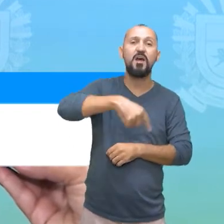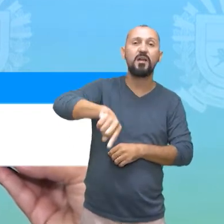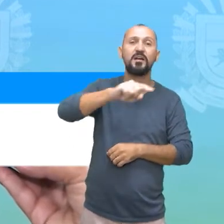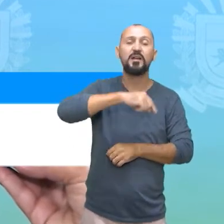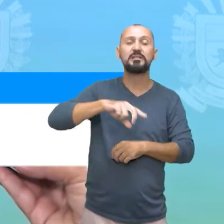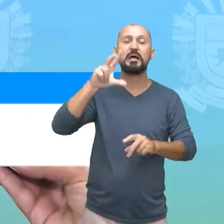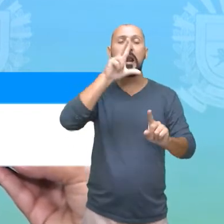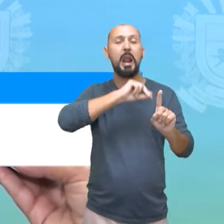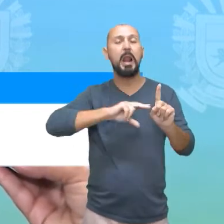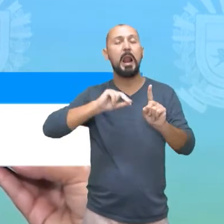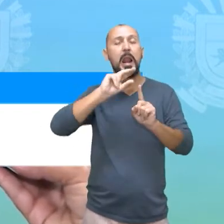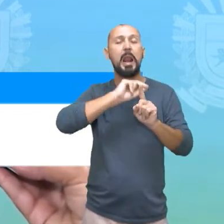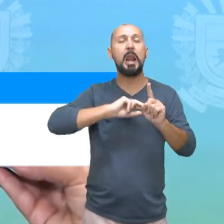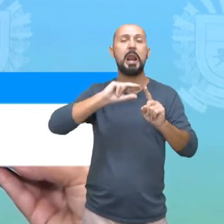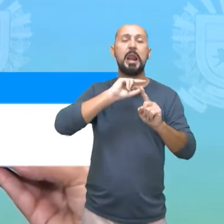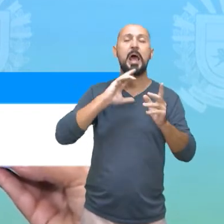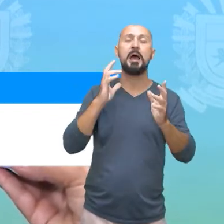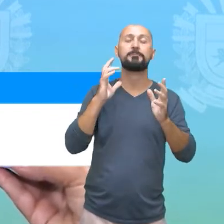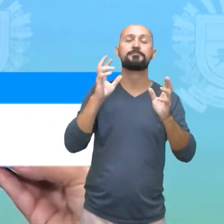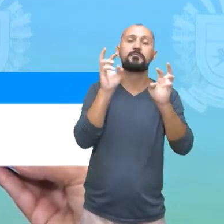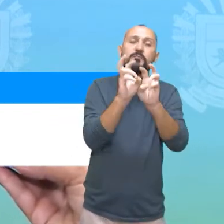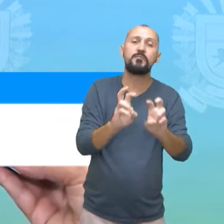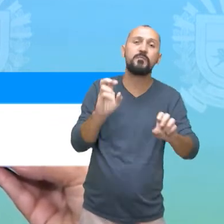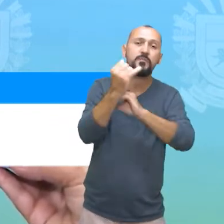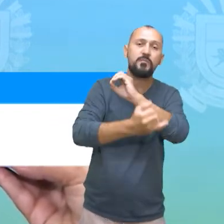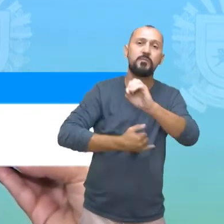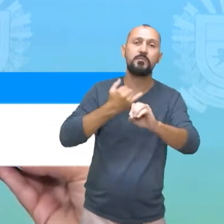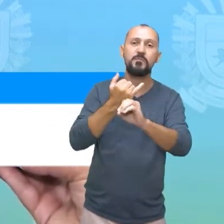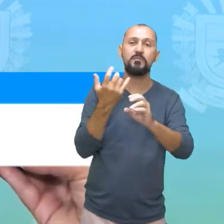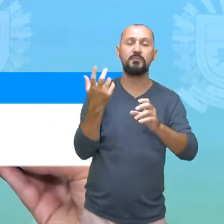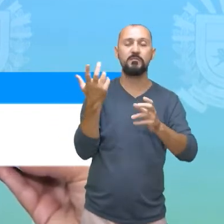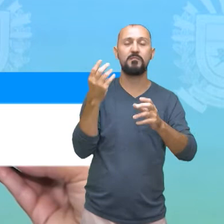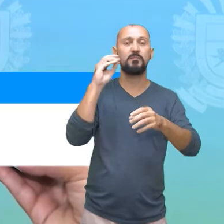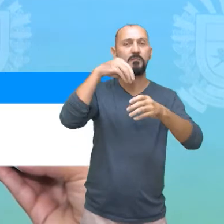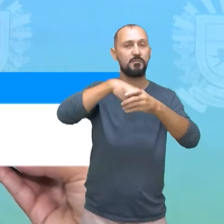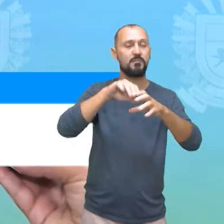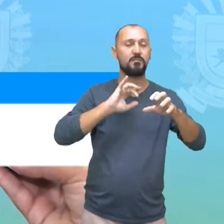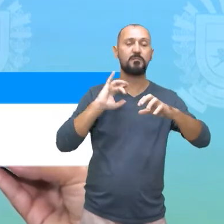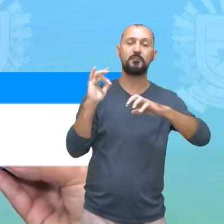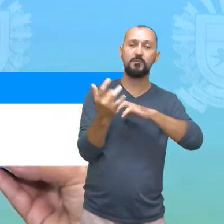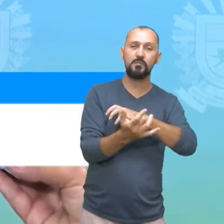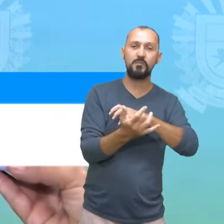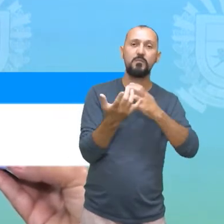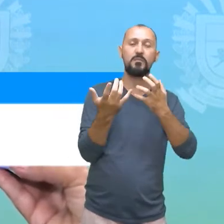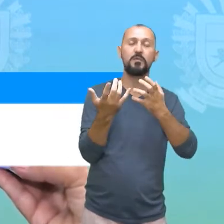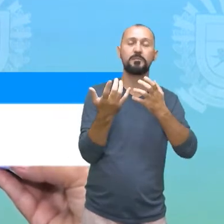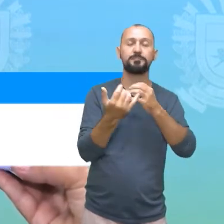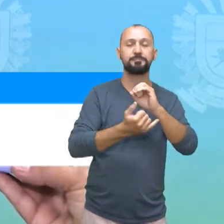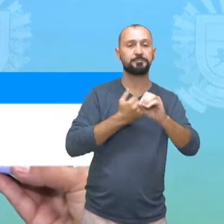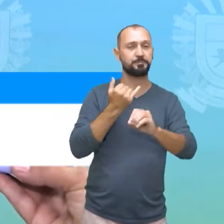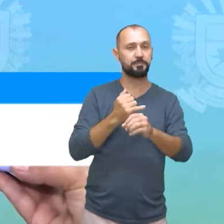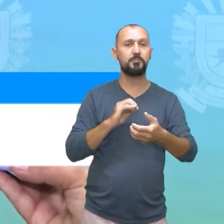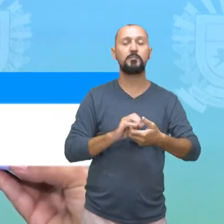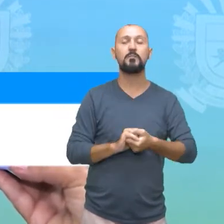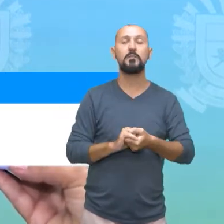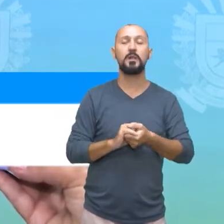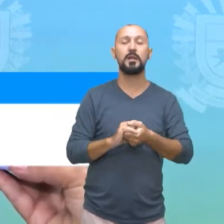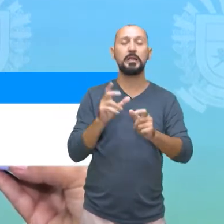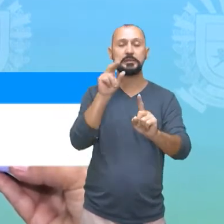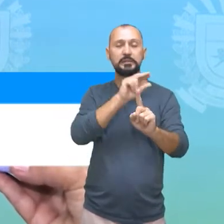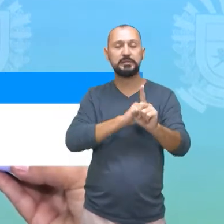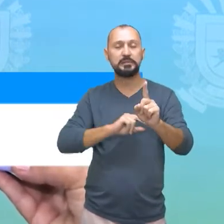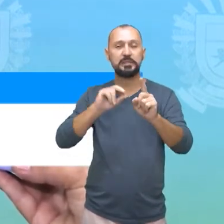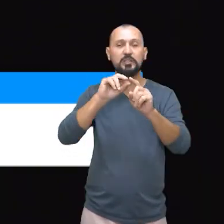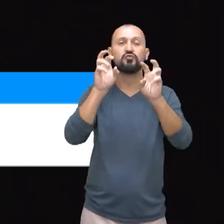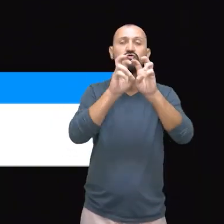para combater esse tipo de assédio virtual, esse assédio que acontece nas redes sociais,